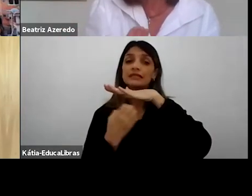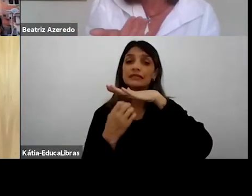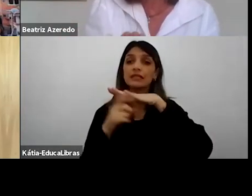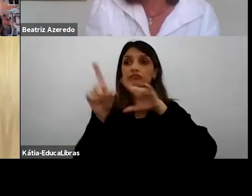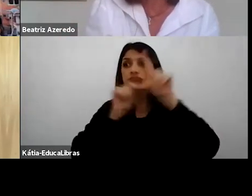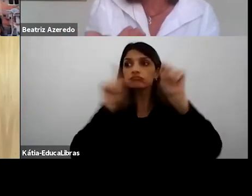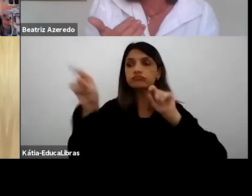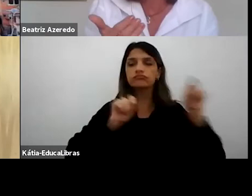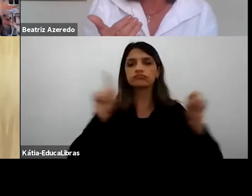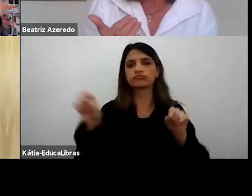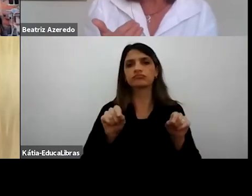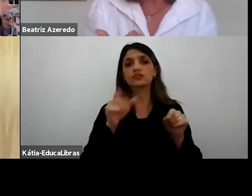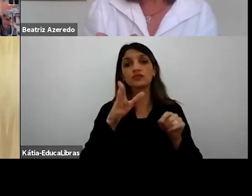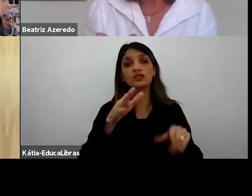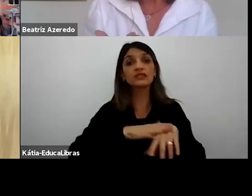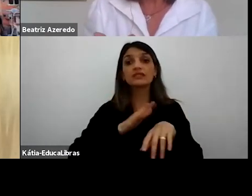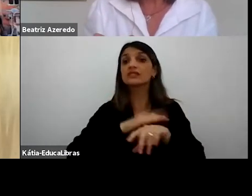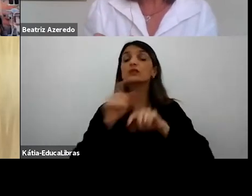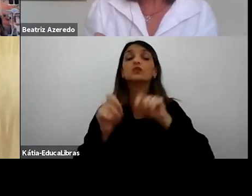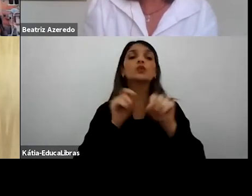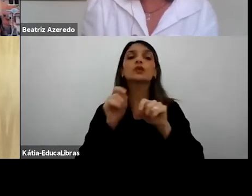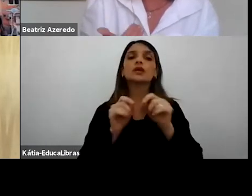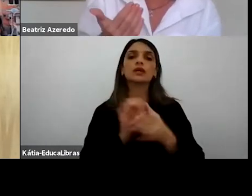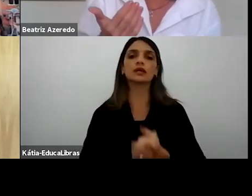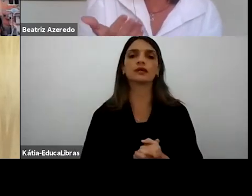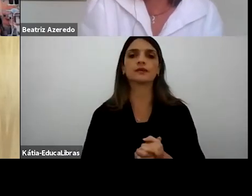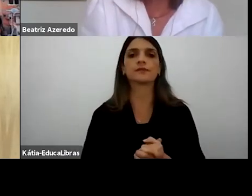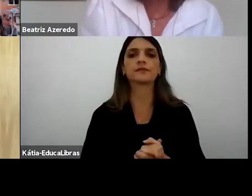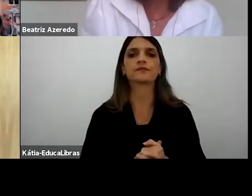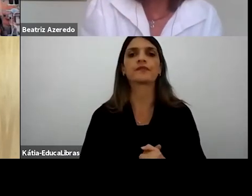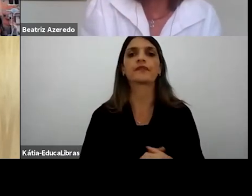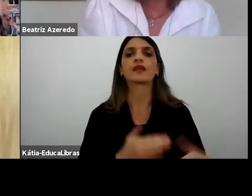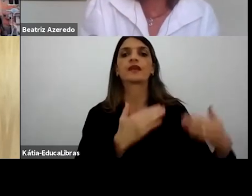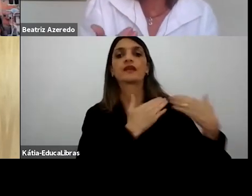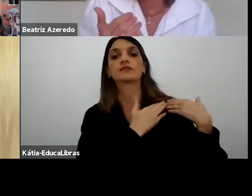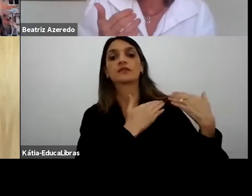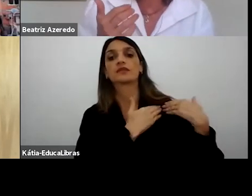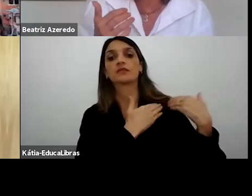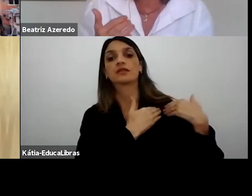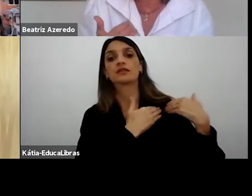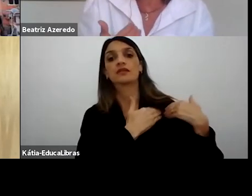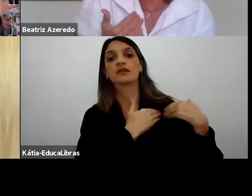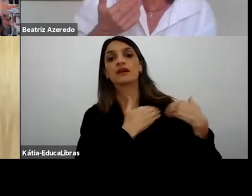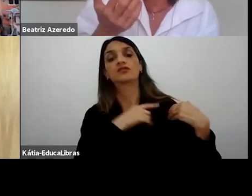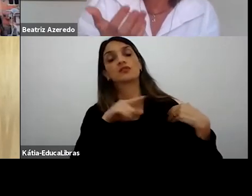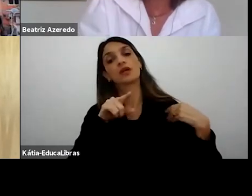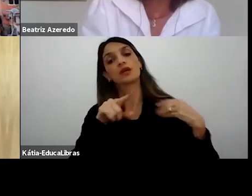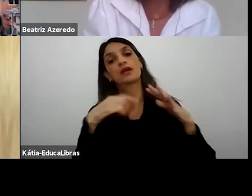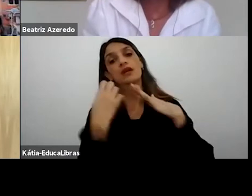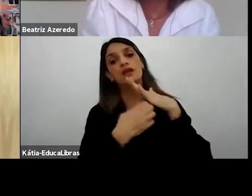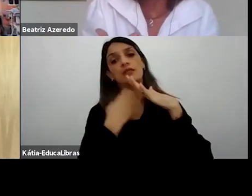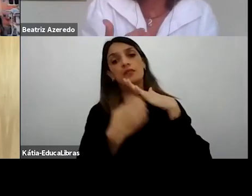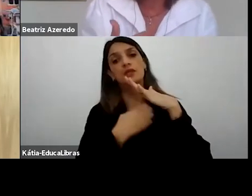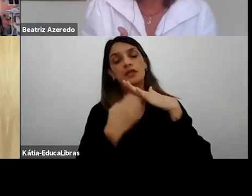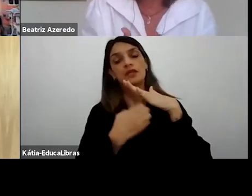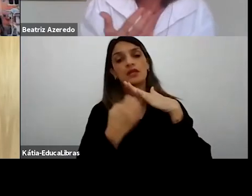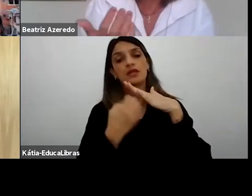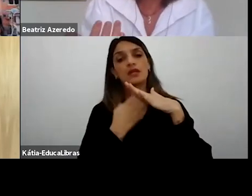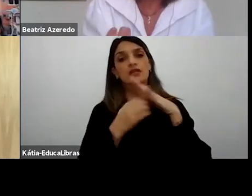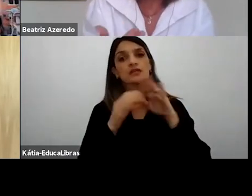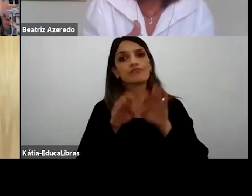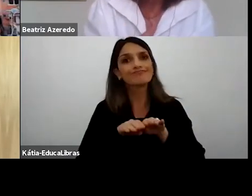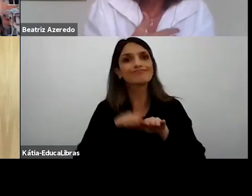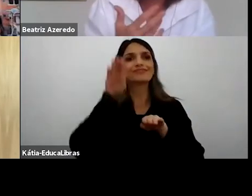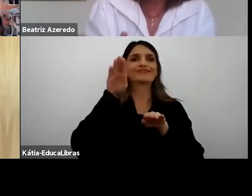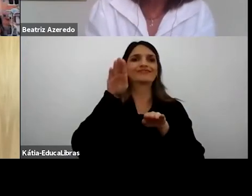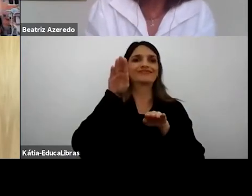ali automaticamente uma responsabilidade para aquela organização, você coloca ela em outro patamar. Isso a